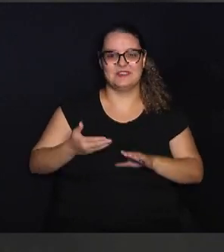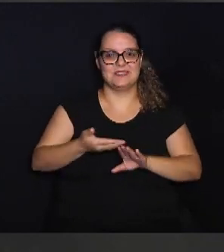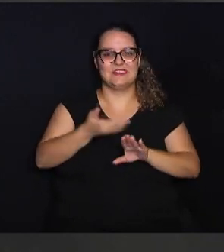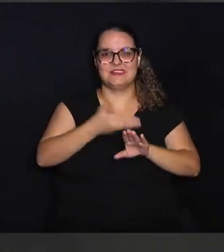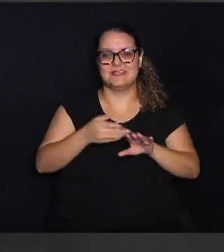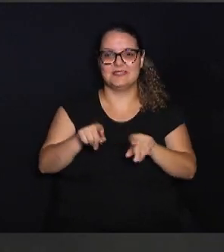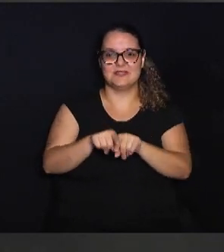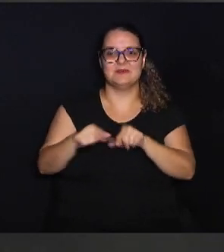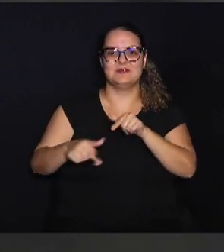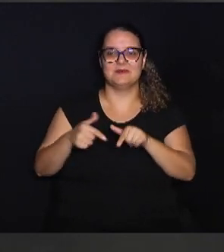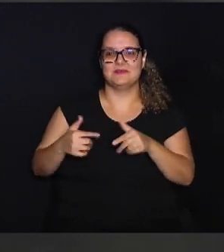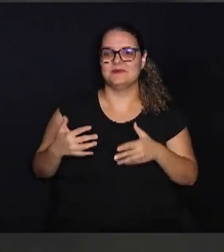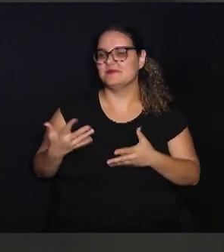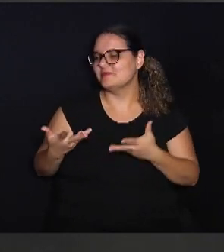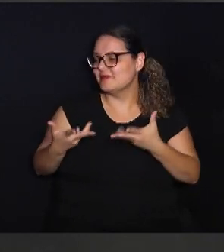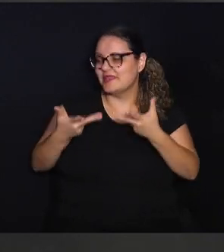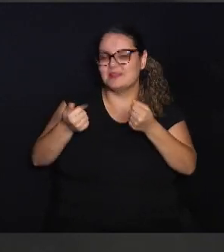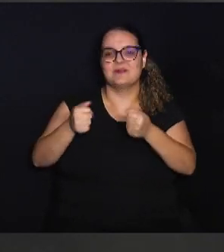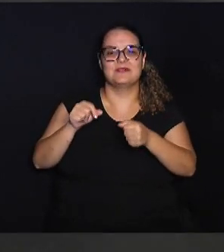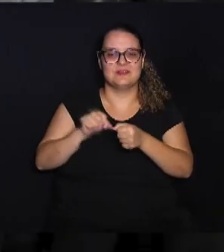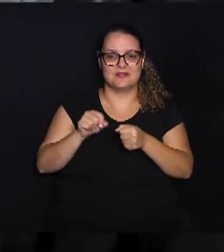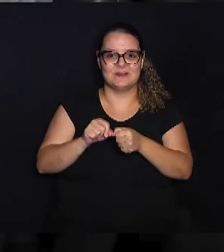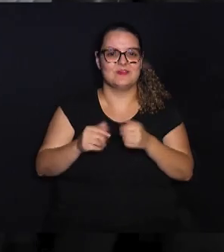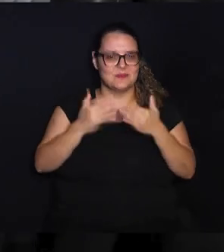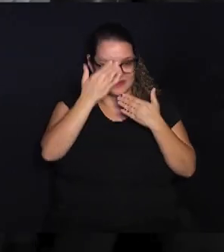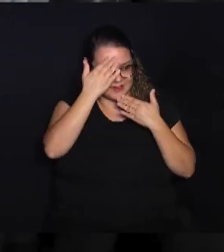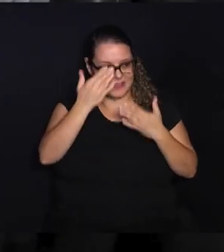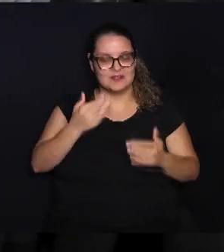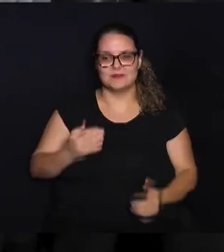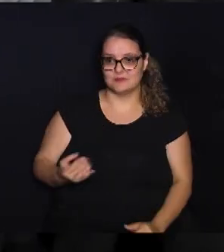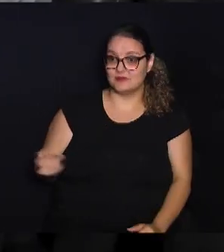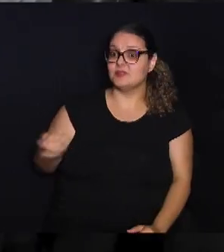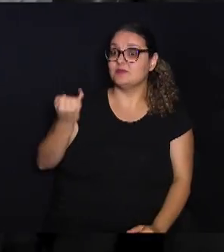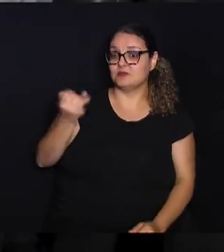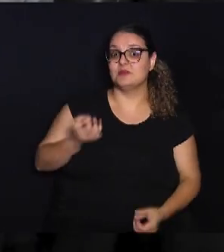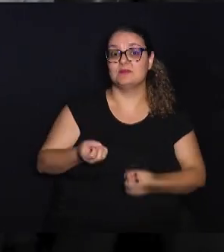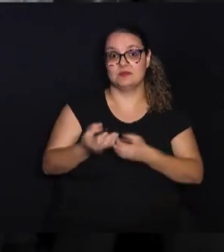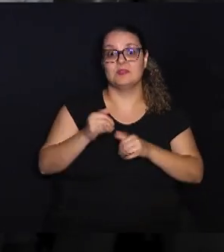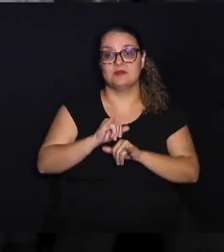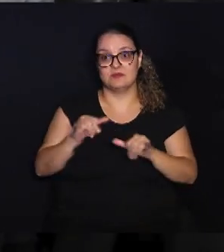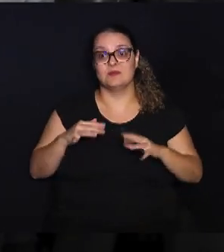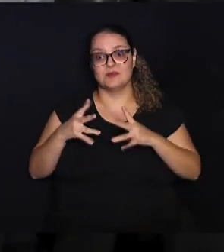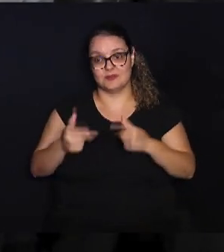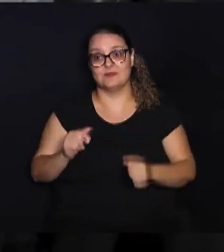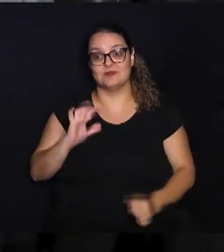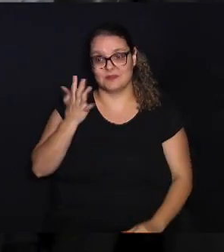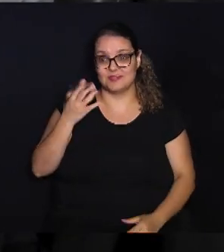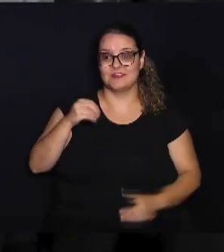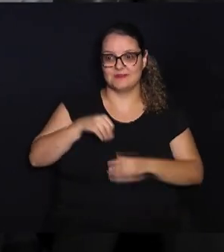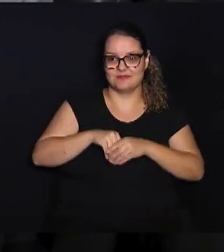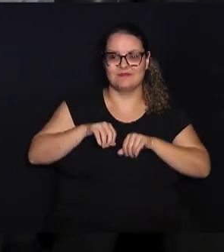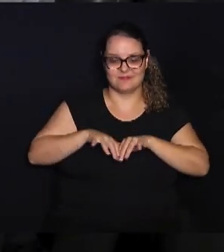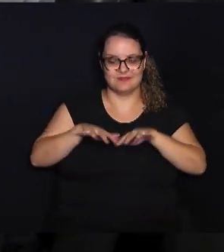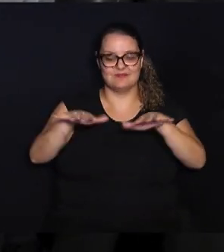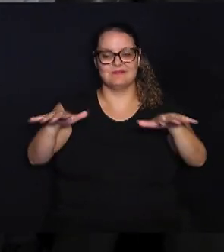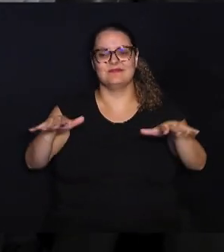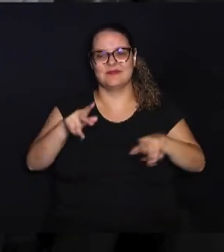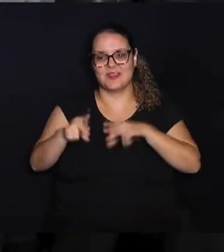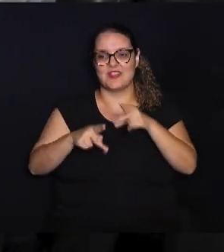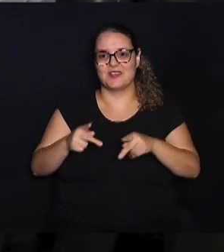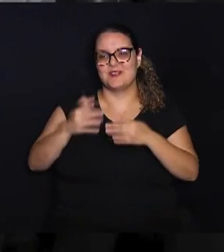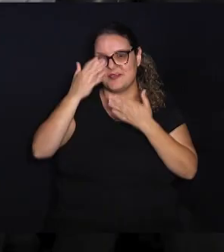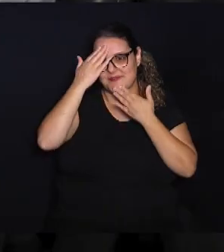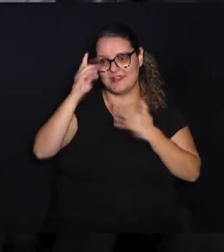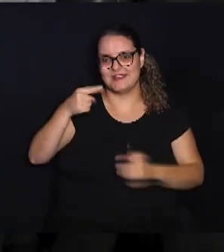o trabalho incrível que vocês fazem aqui, importantíssimo de levar a informação de tudo que acontece aqui para a população. Obrigado,